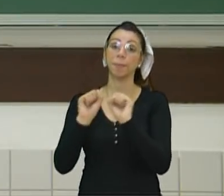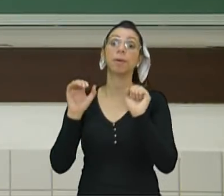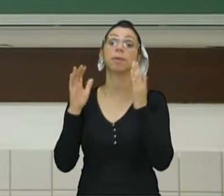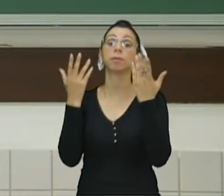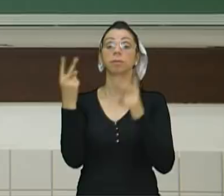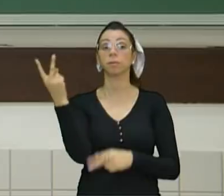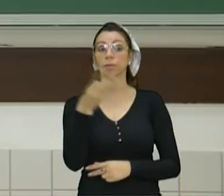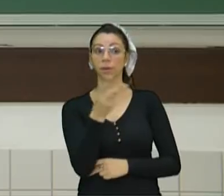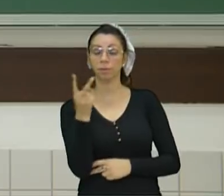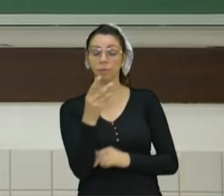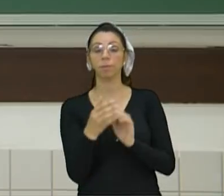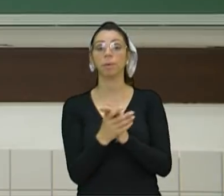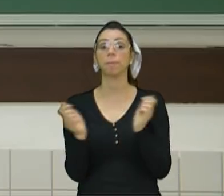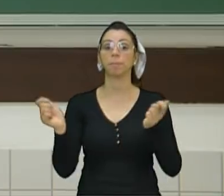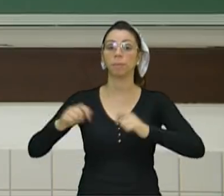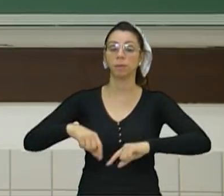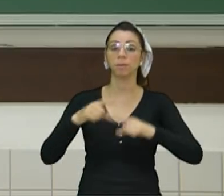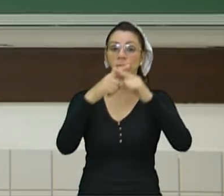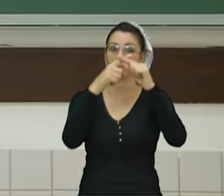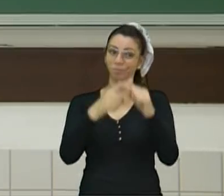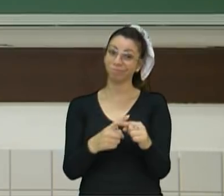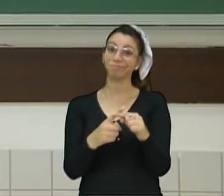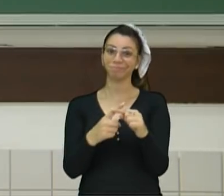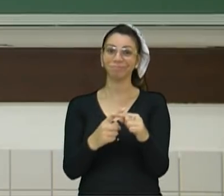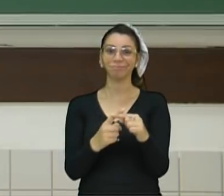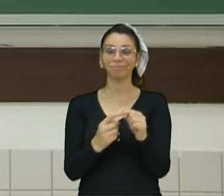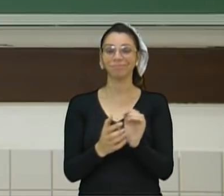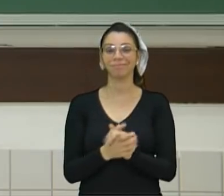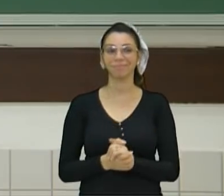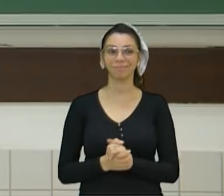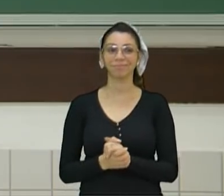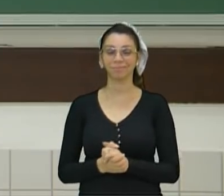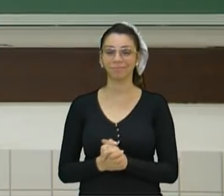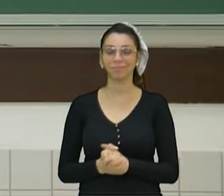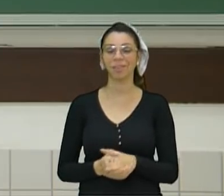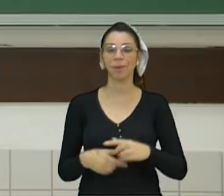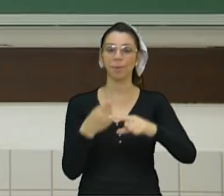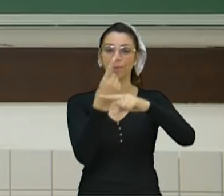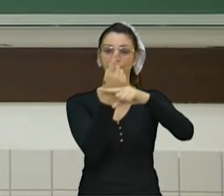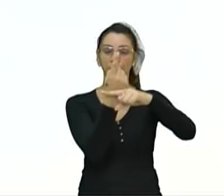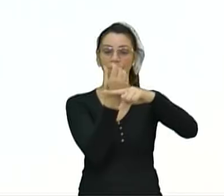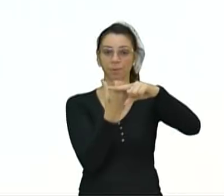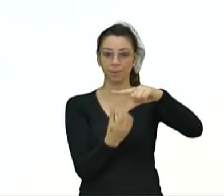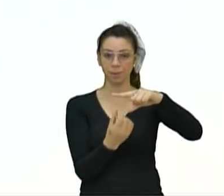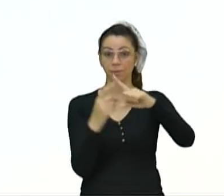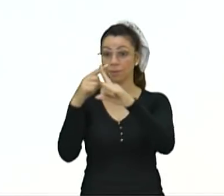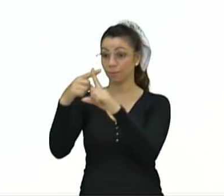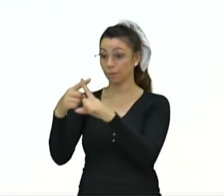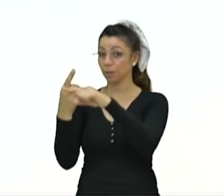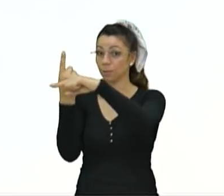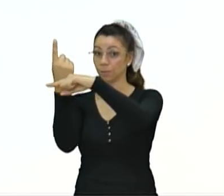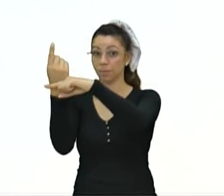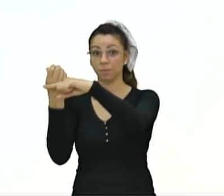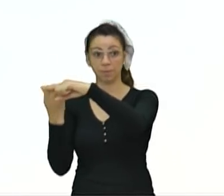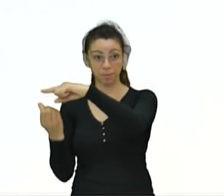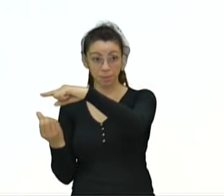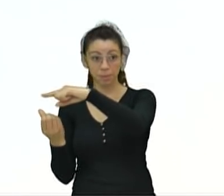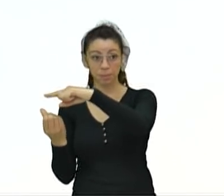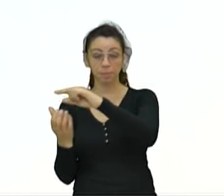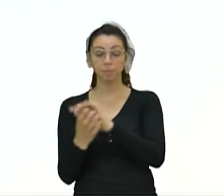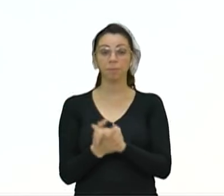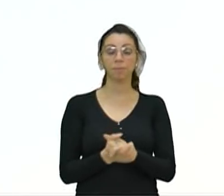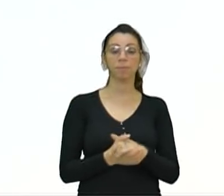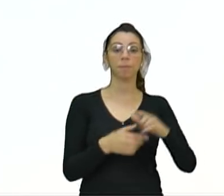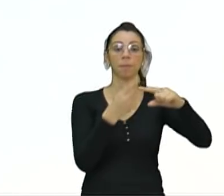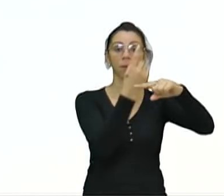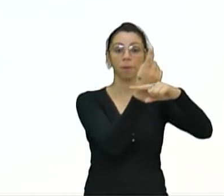jogadas. Então, eu vou multiplicar essas jogadas. 1 sexto vezes 1 sexto, tá bom? 1